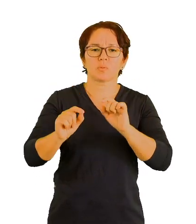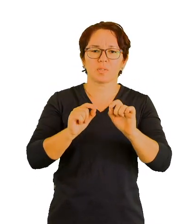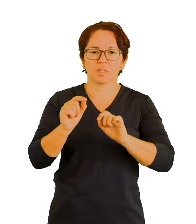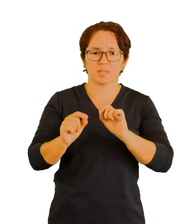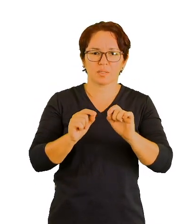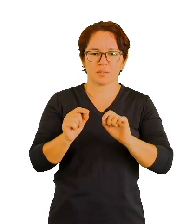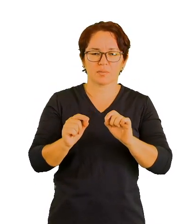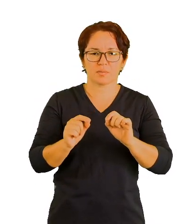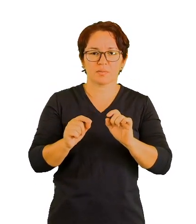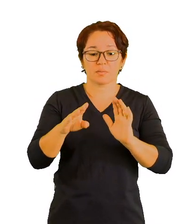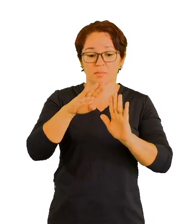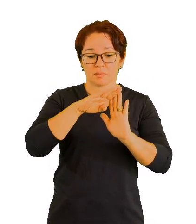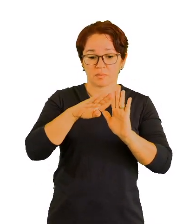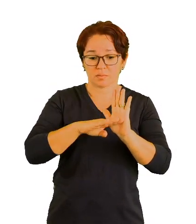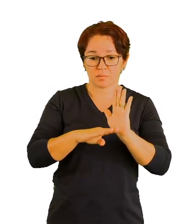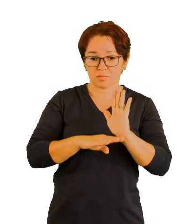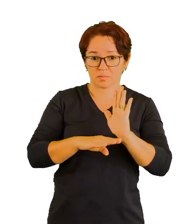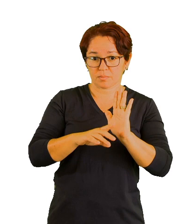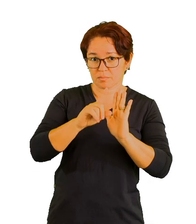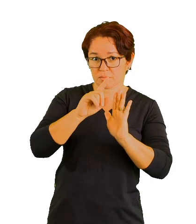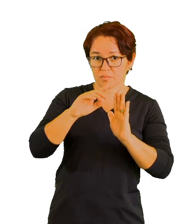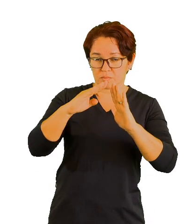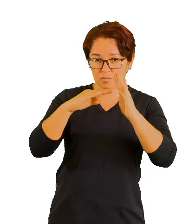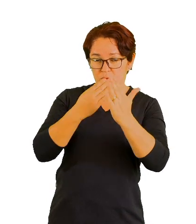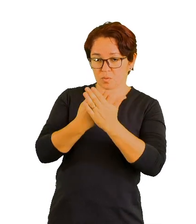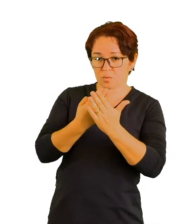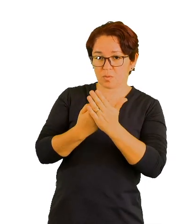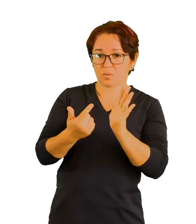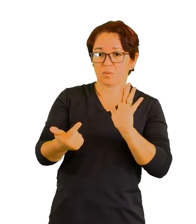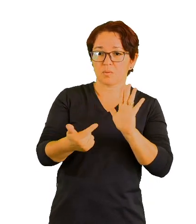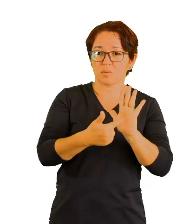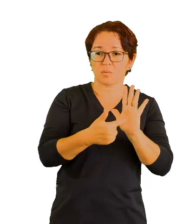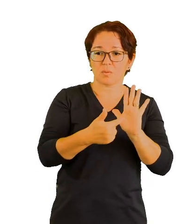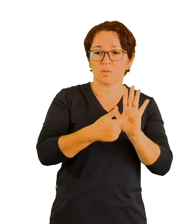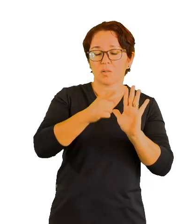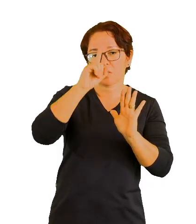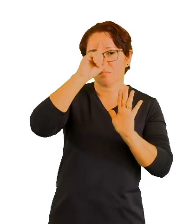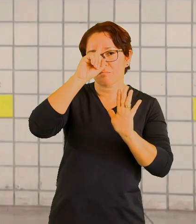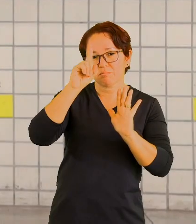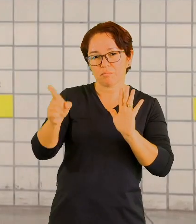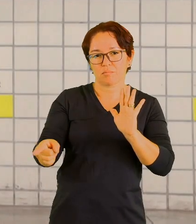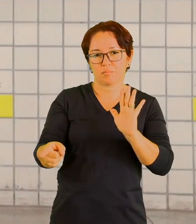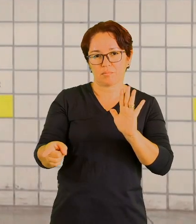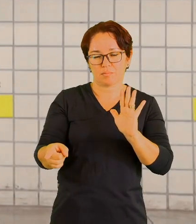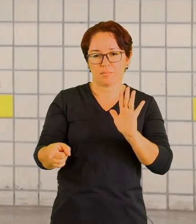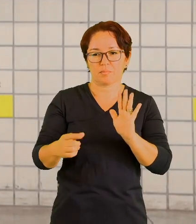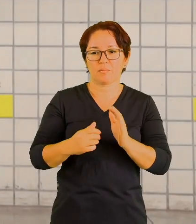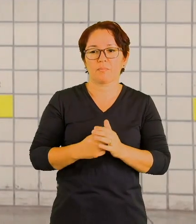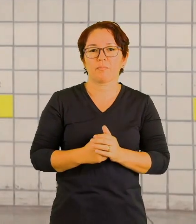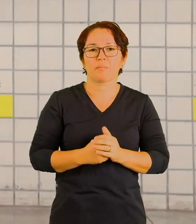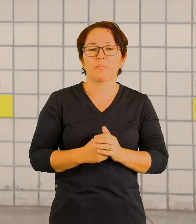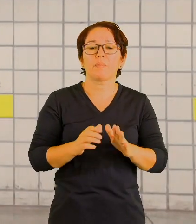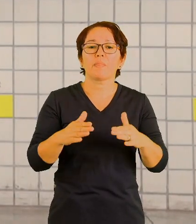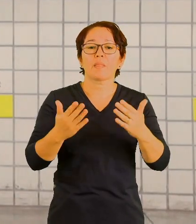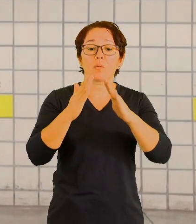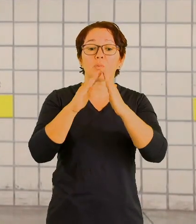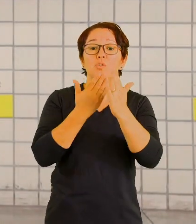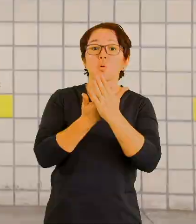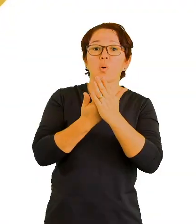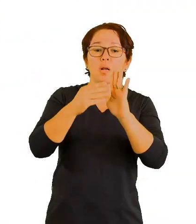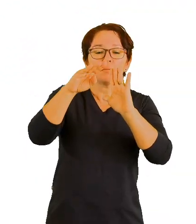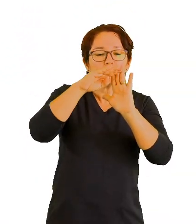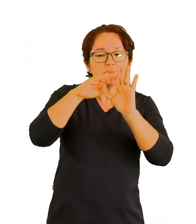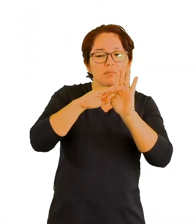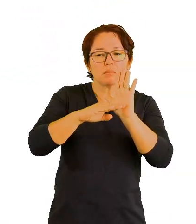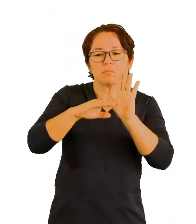escolar, nós vamos chegar a um consenso dessa conceituação do regimento escolar. Mas o que é o regimento escolar